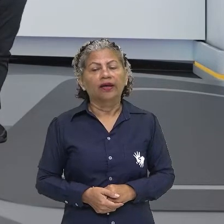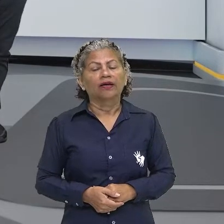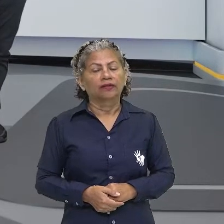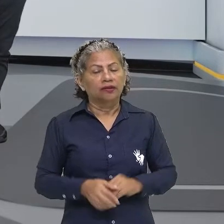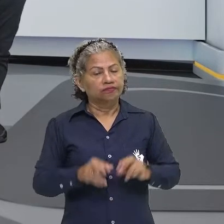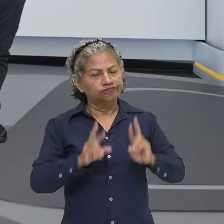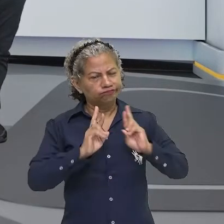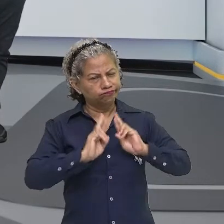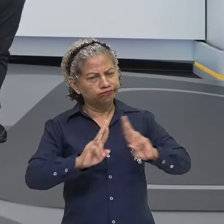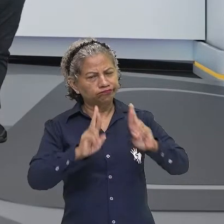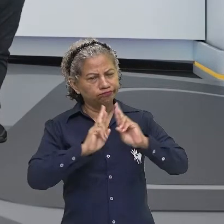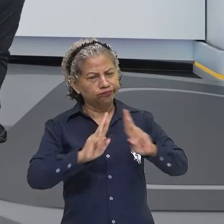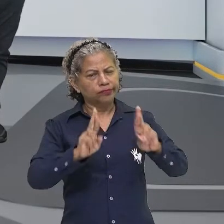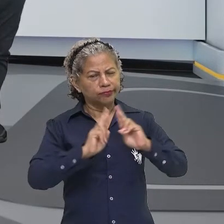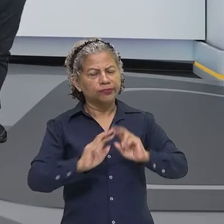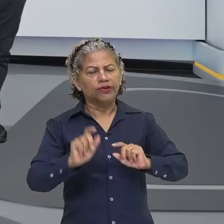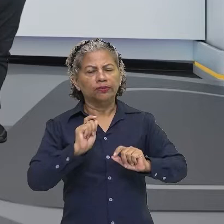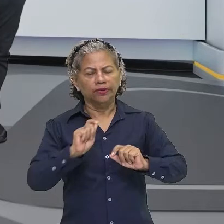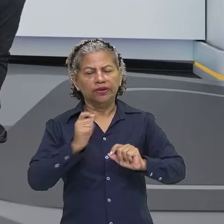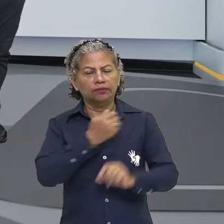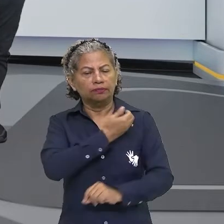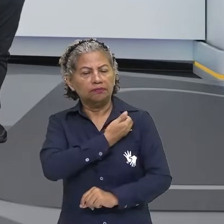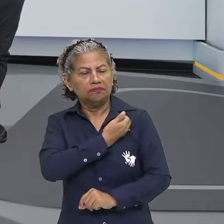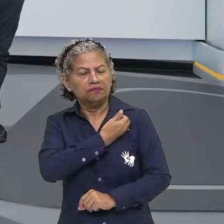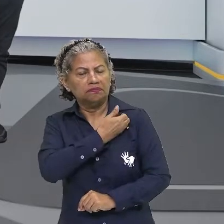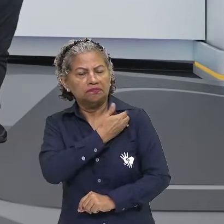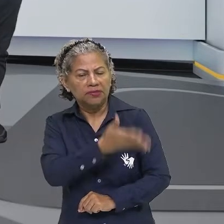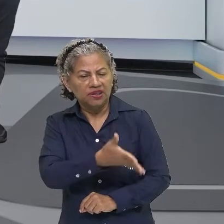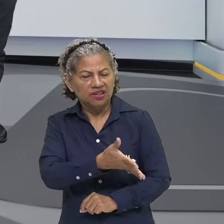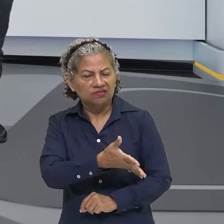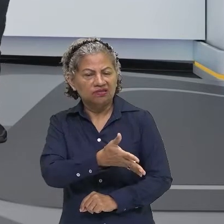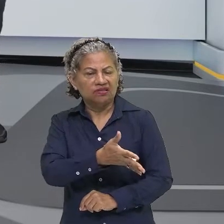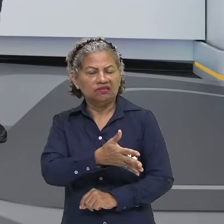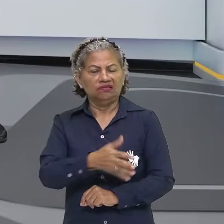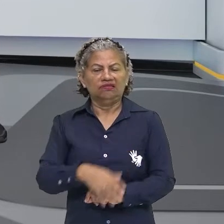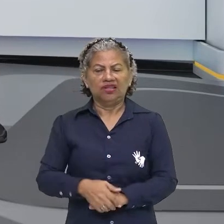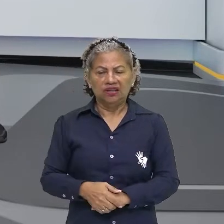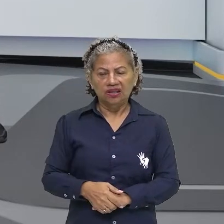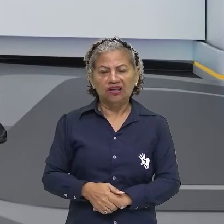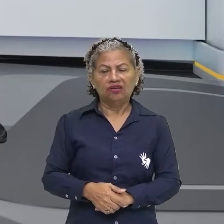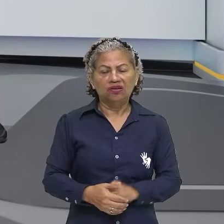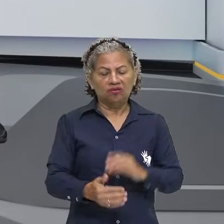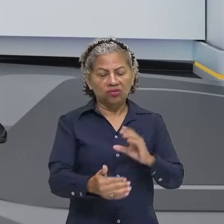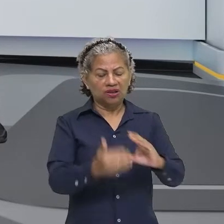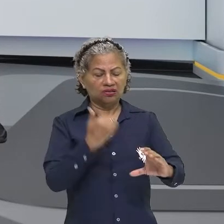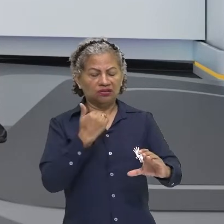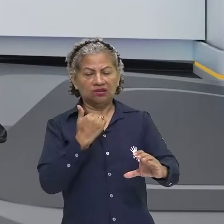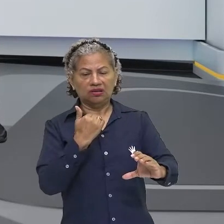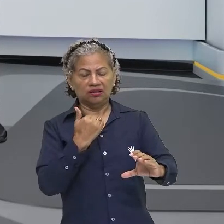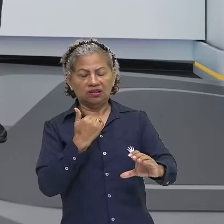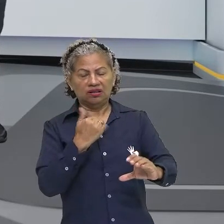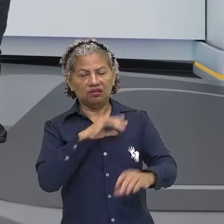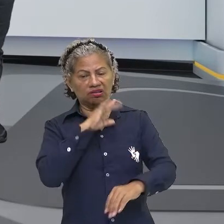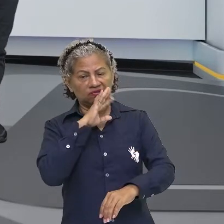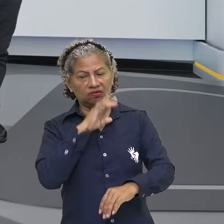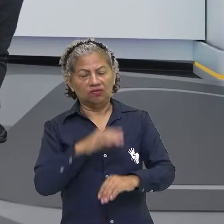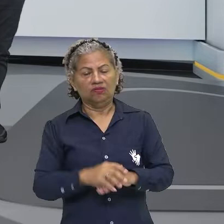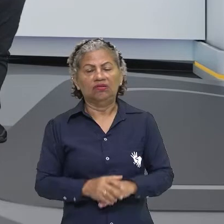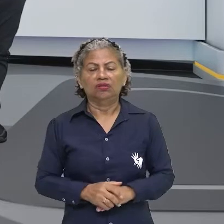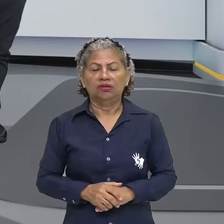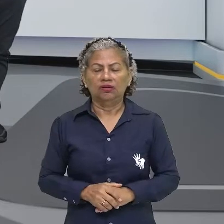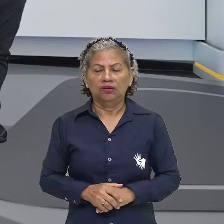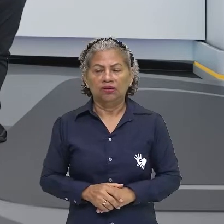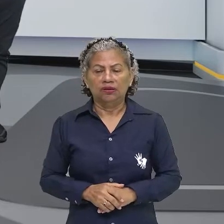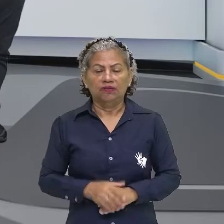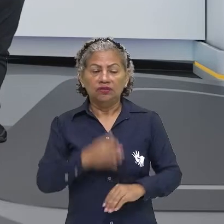preconceito, sexismo ou qualquer outro tipo de mensagens que ofenda alguém, né? Inclusive para as